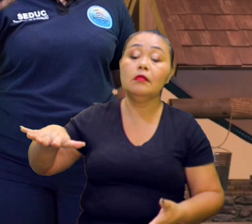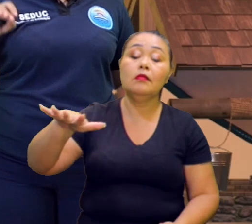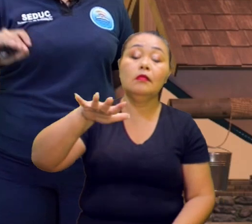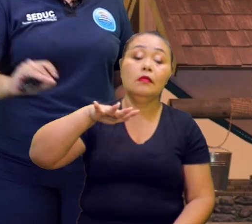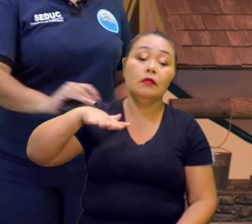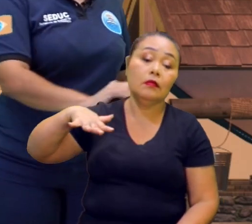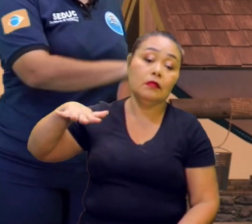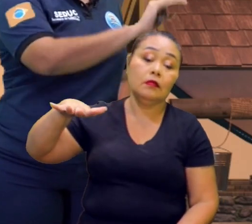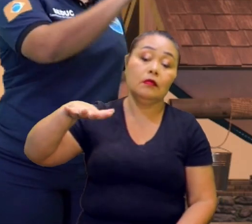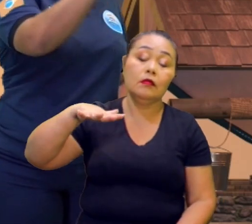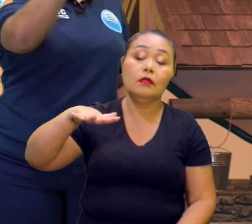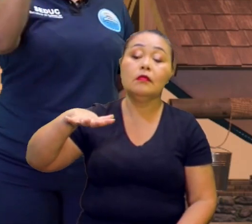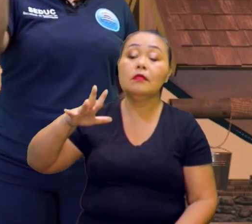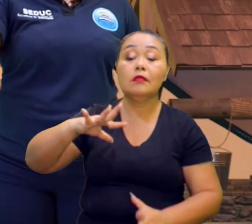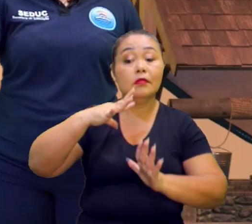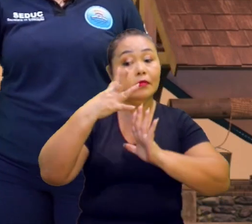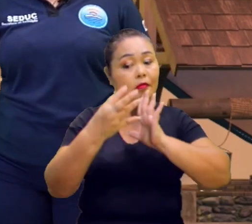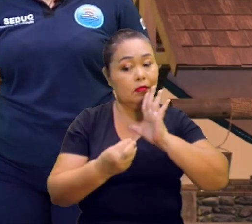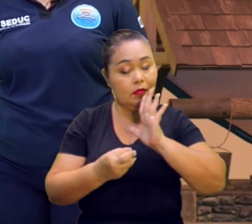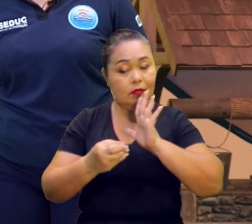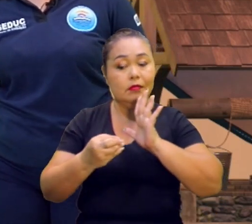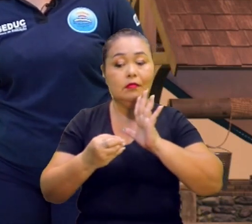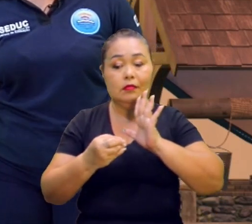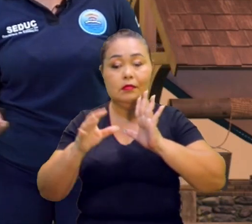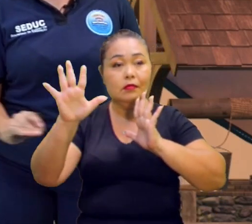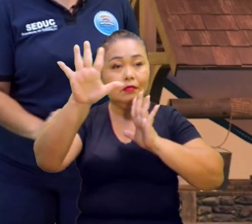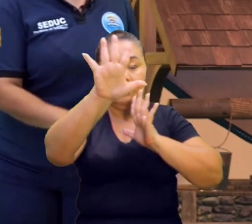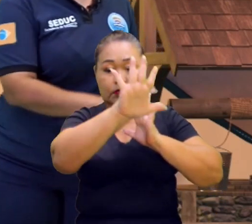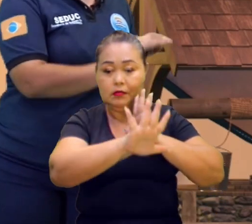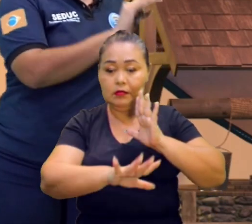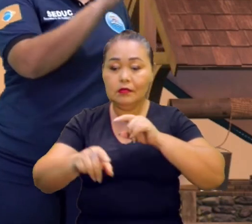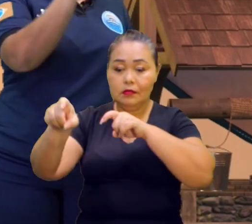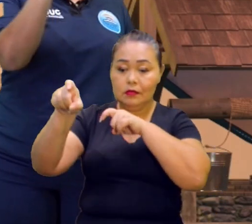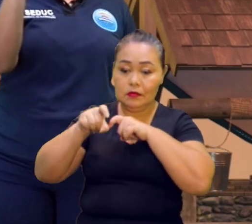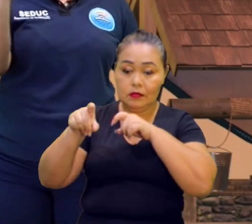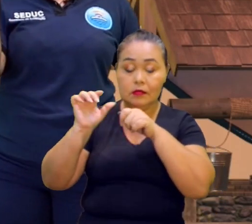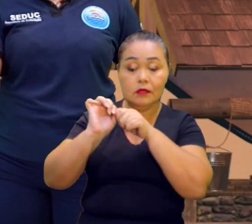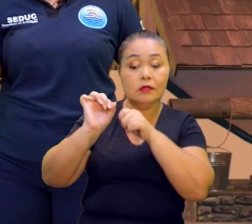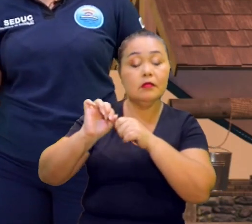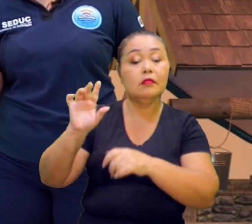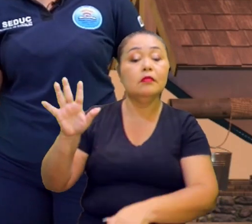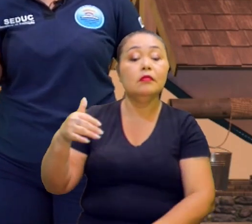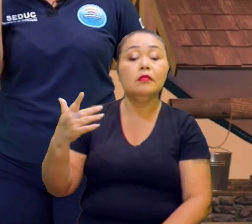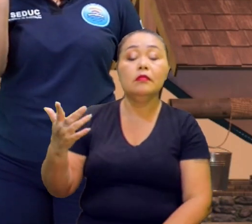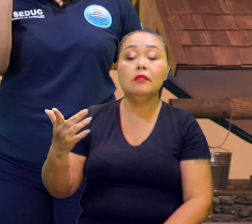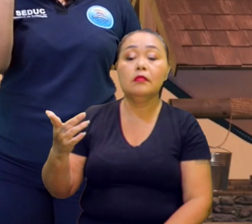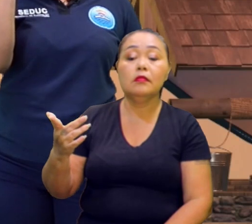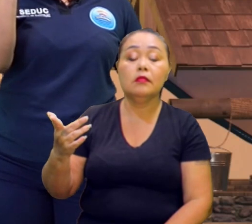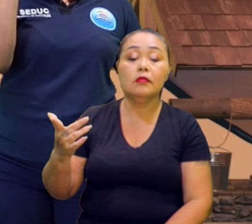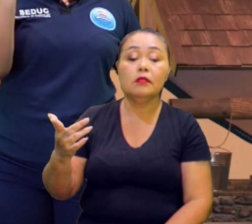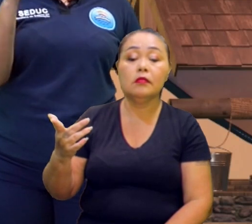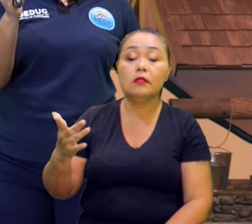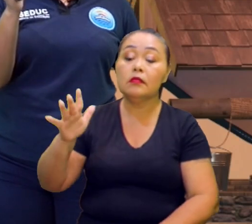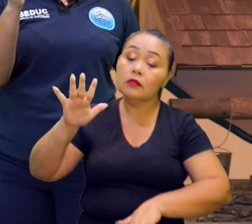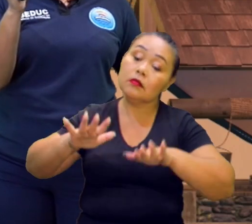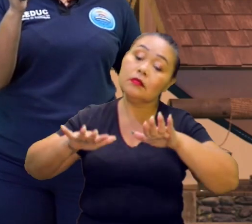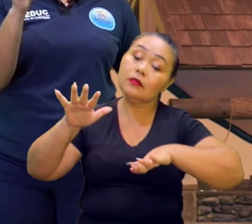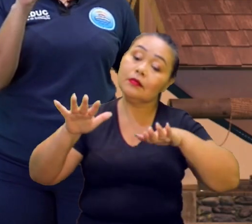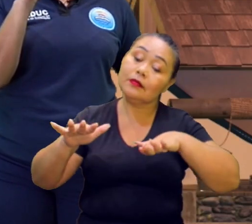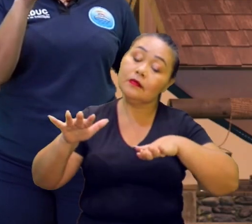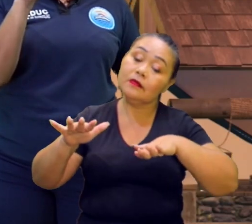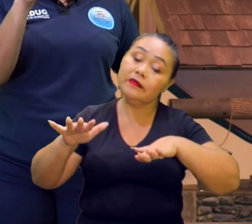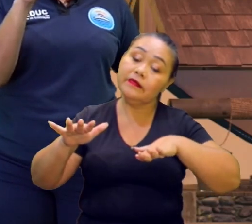né, da Amazônia Legal, nas regiões ou nas propriedades rurais dentro da Amazônia Legal, e dependendo